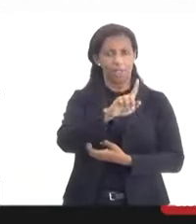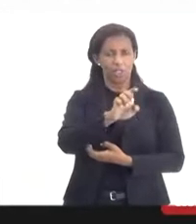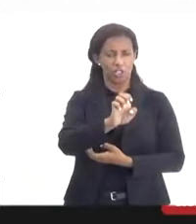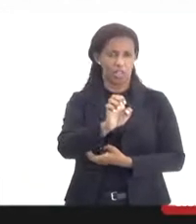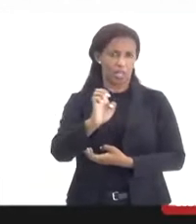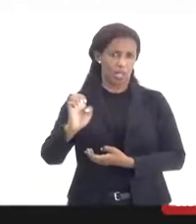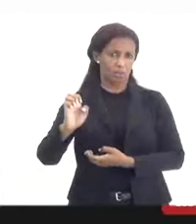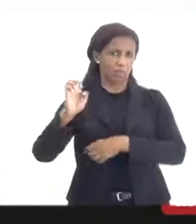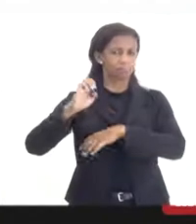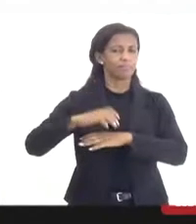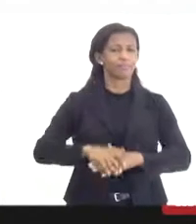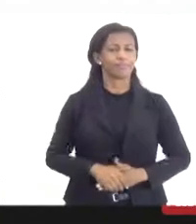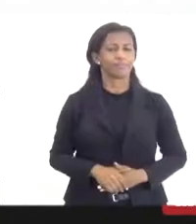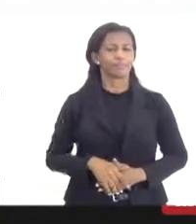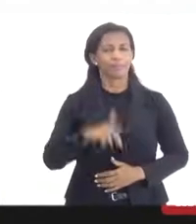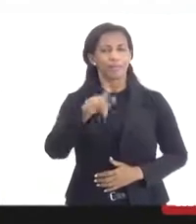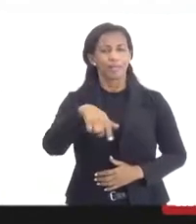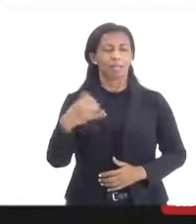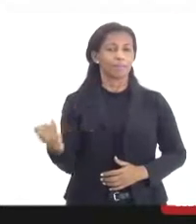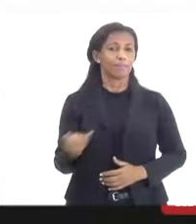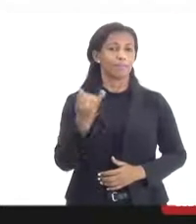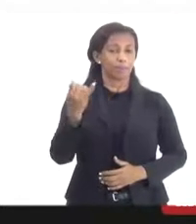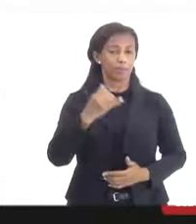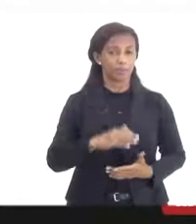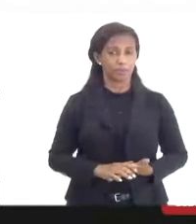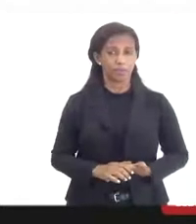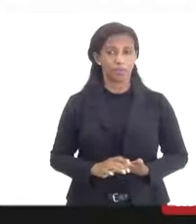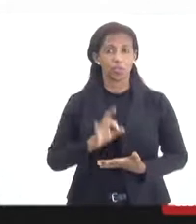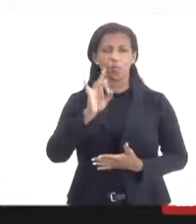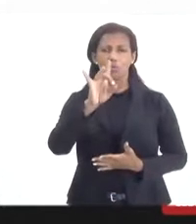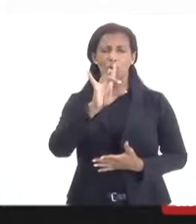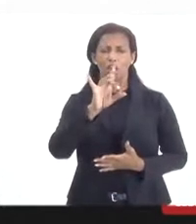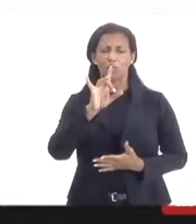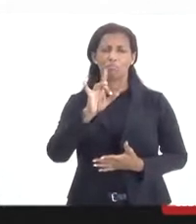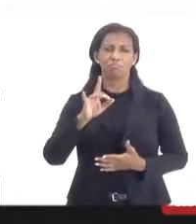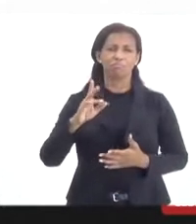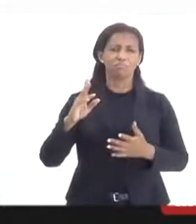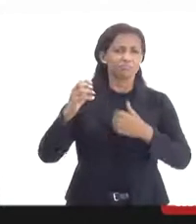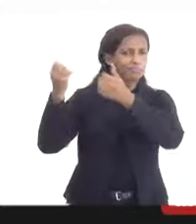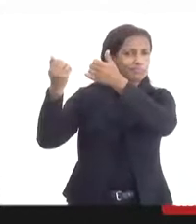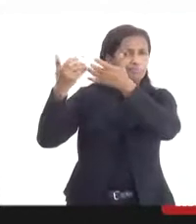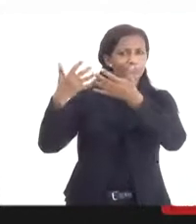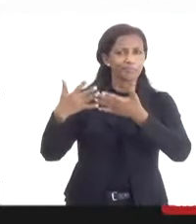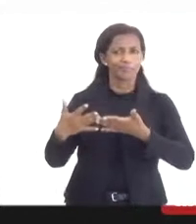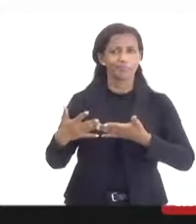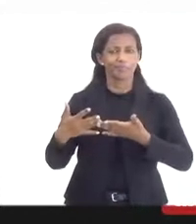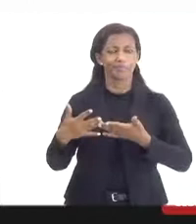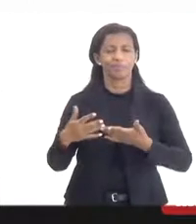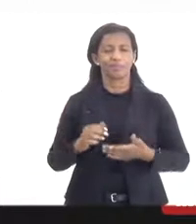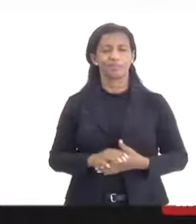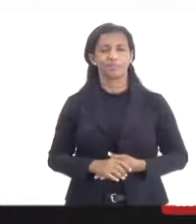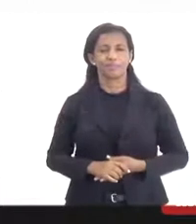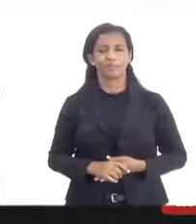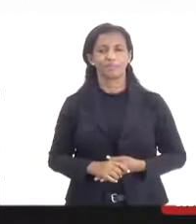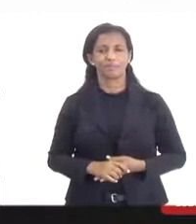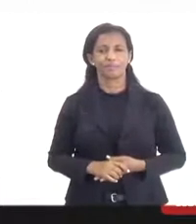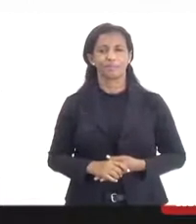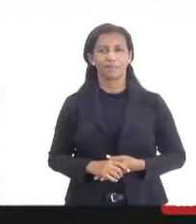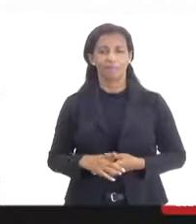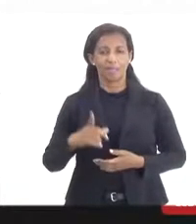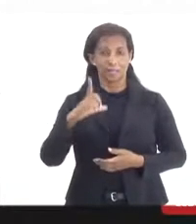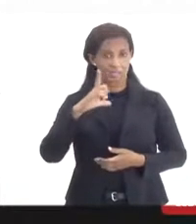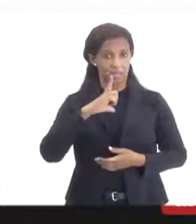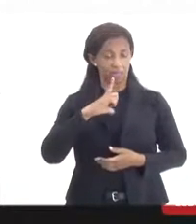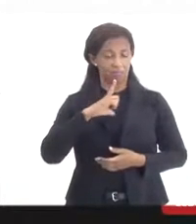Estado. E aqui é importante só comentar de antemão o seguinte. Temos, antes